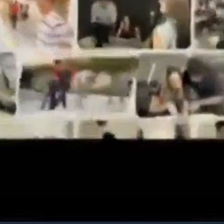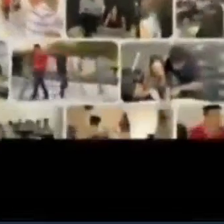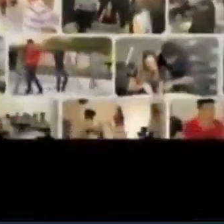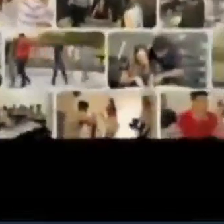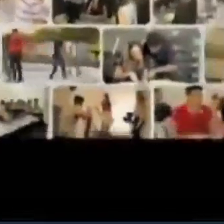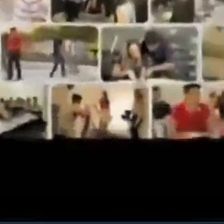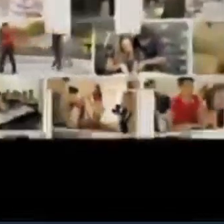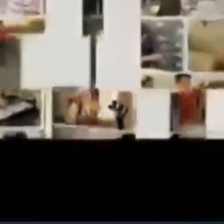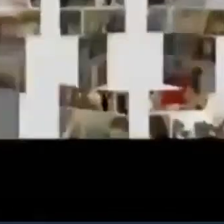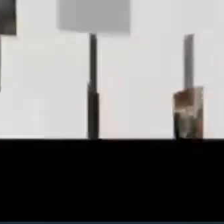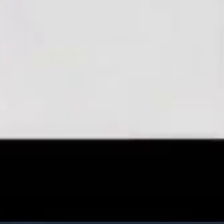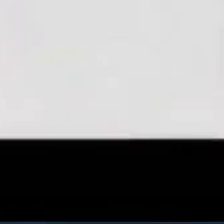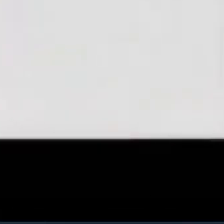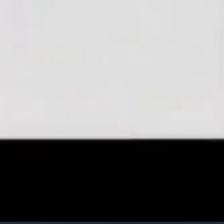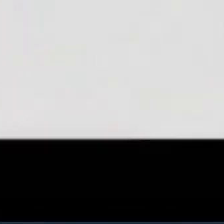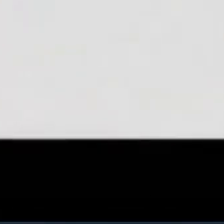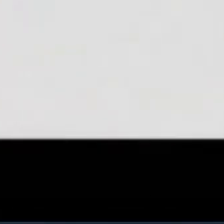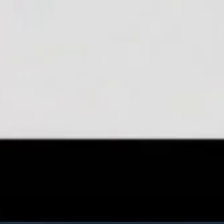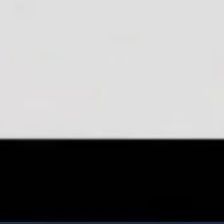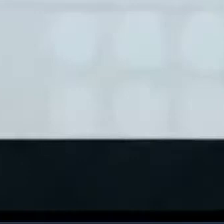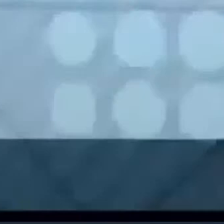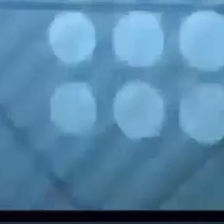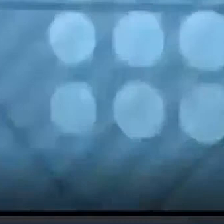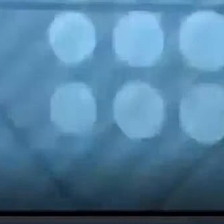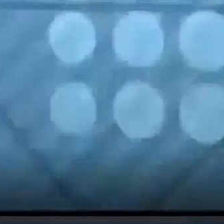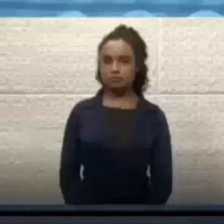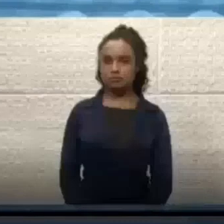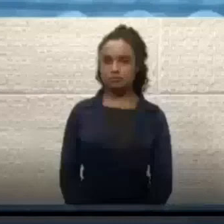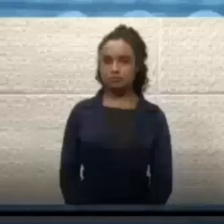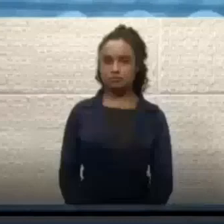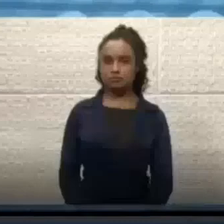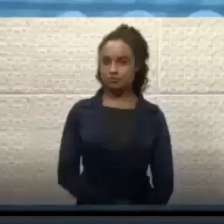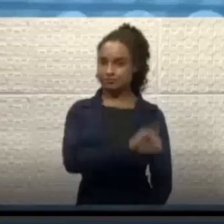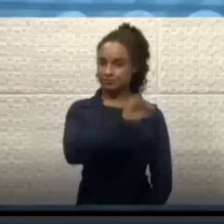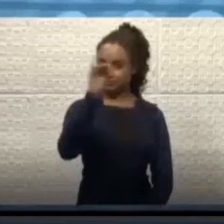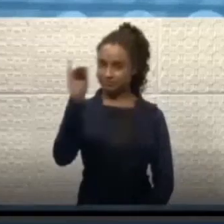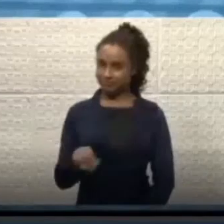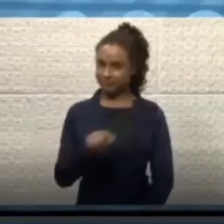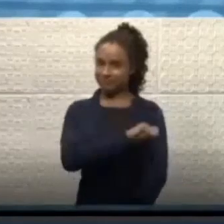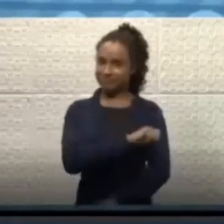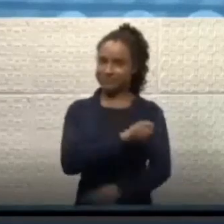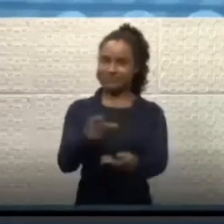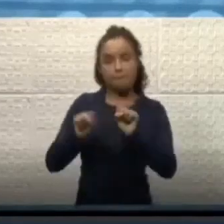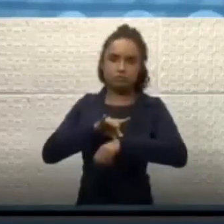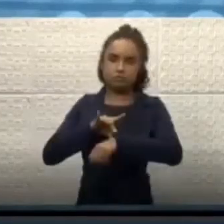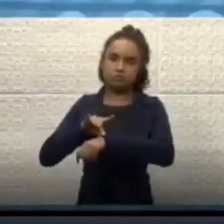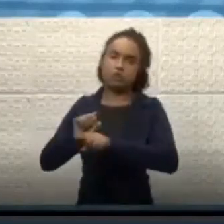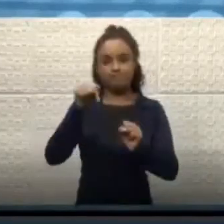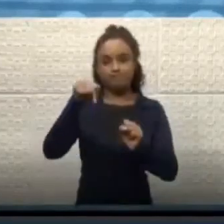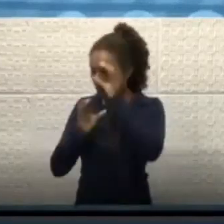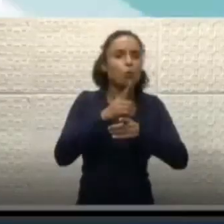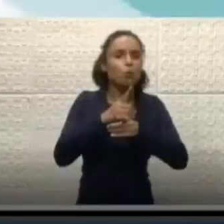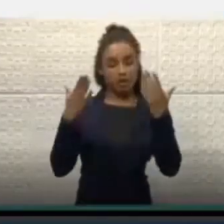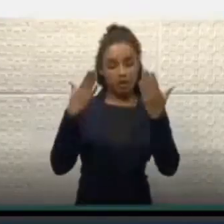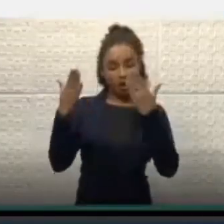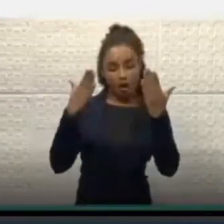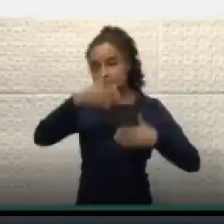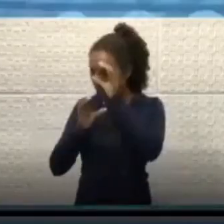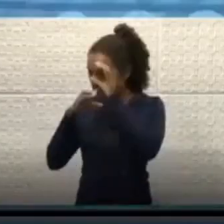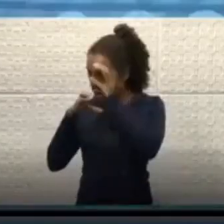né, e em alimentos, né, hoje, em especial, nós vamos ver, né, o amido de